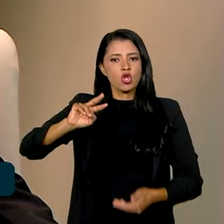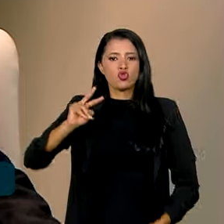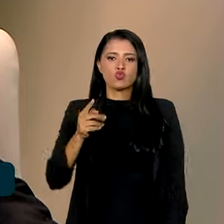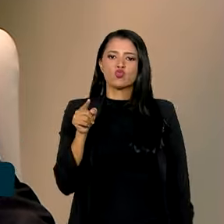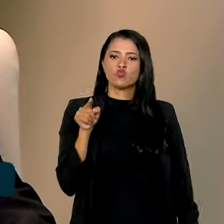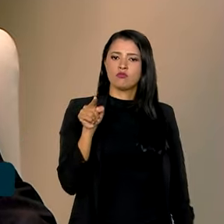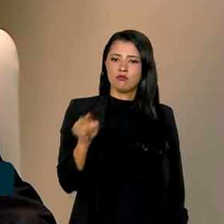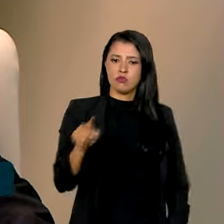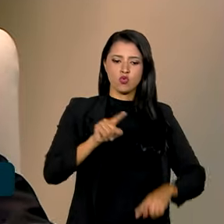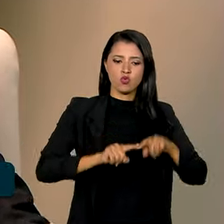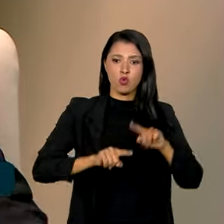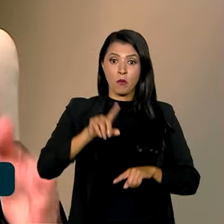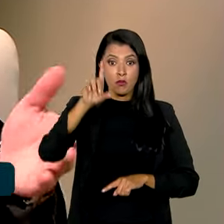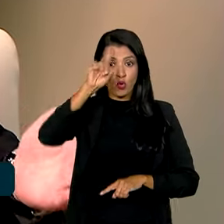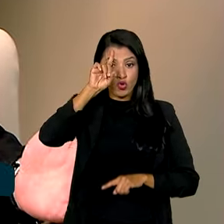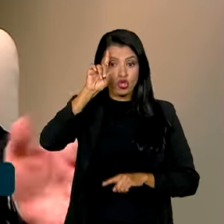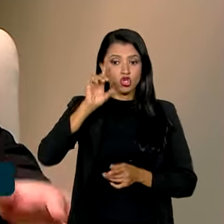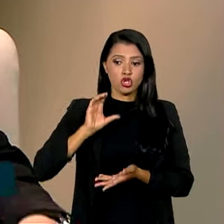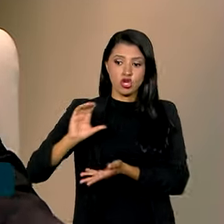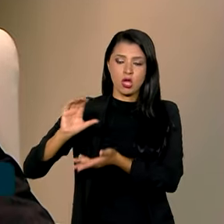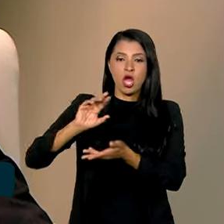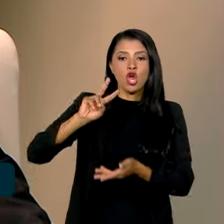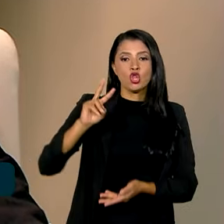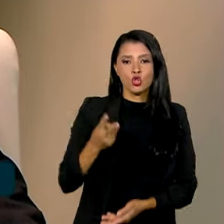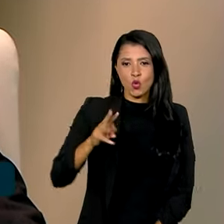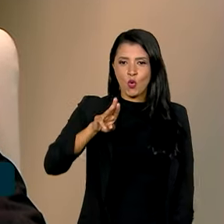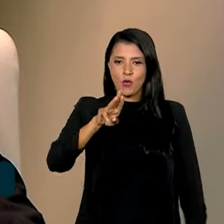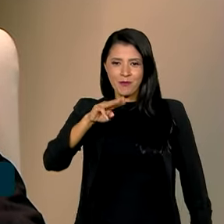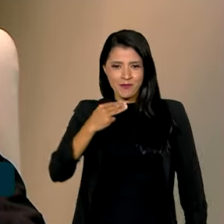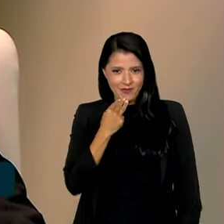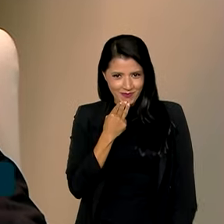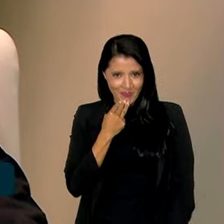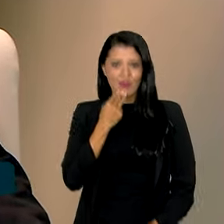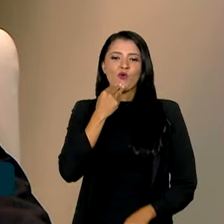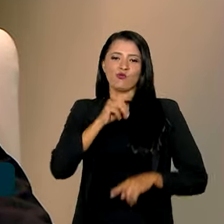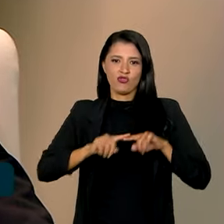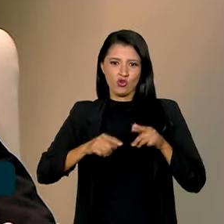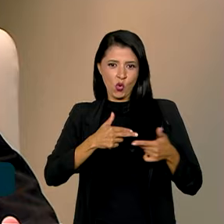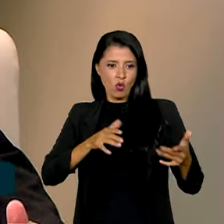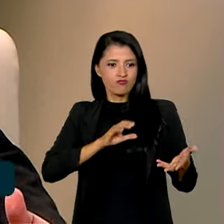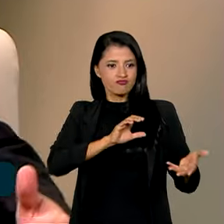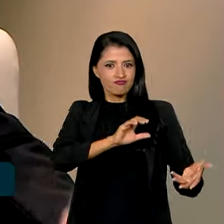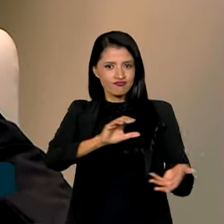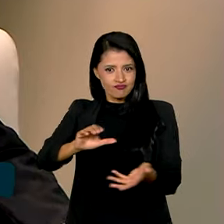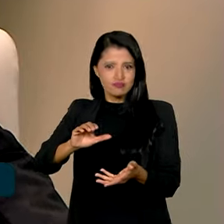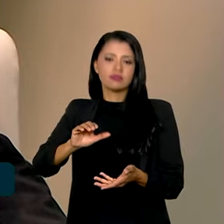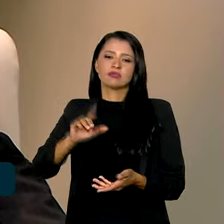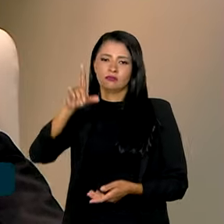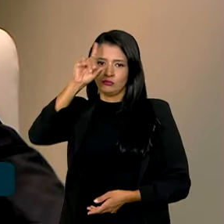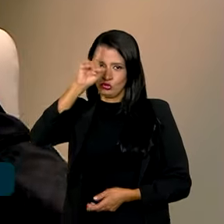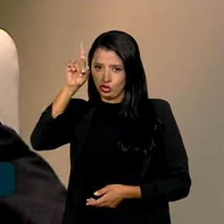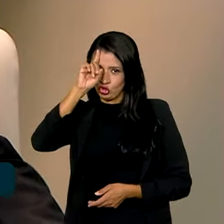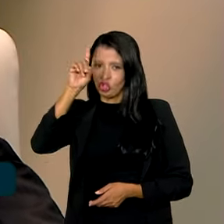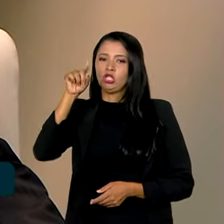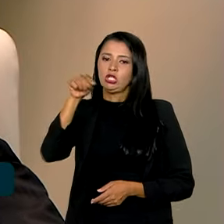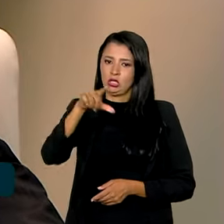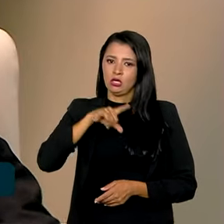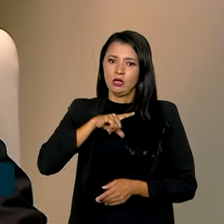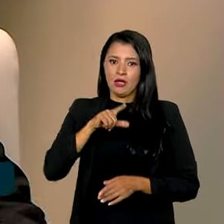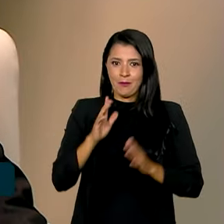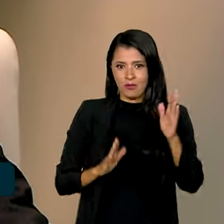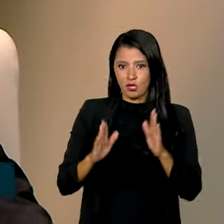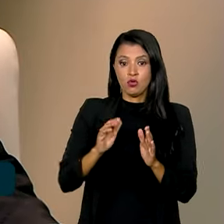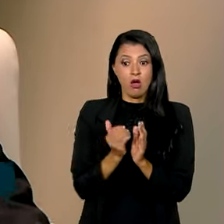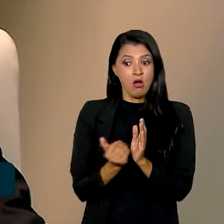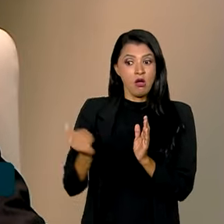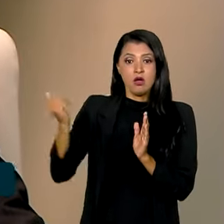mil mercadorias por dia no país, 2 milhões de mercadorias por dia no país. Então, e nessa época, isso aumenta ainda